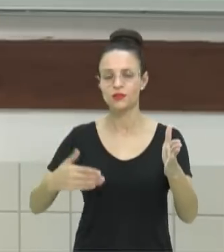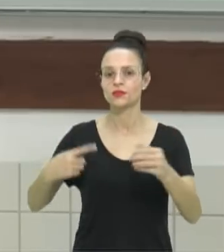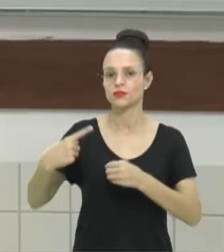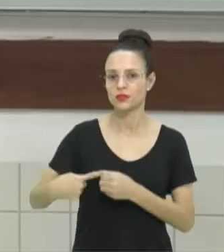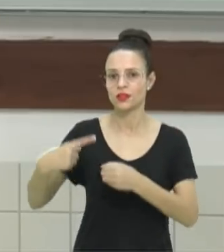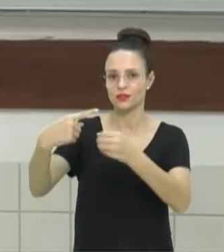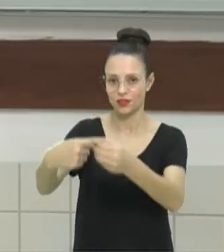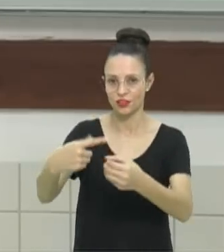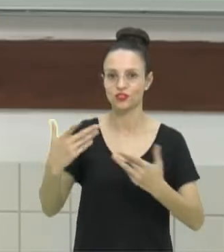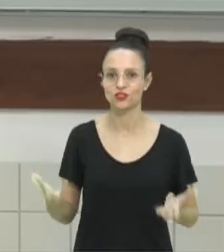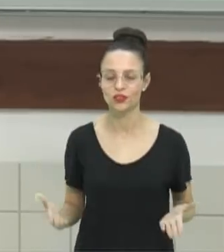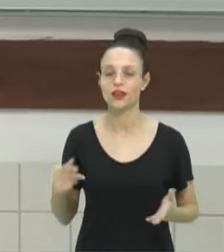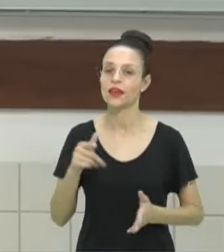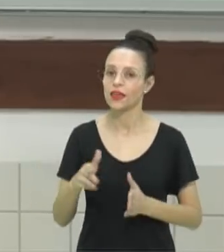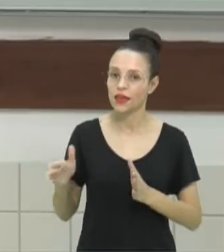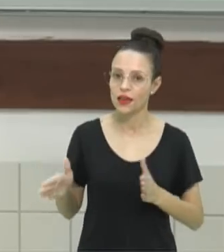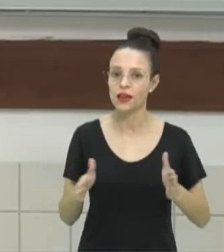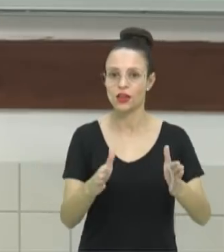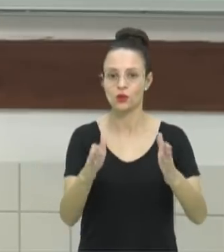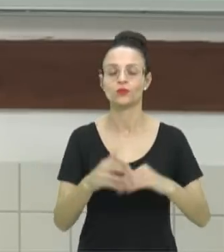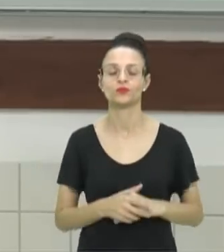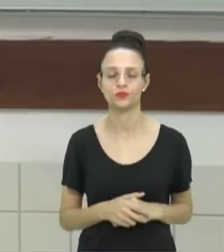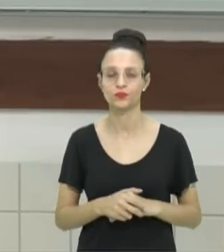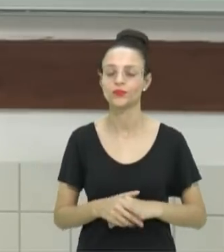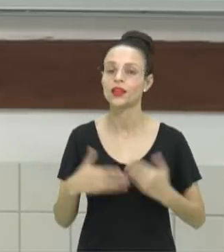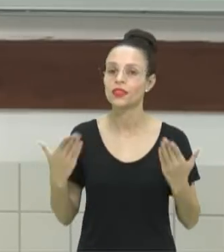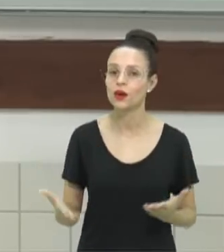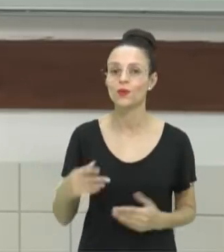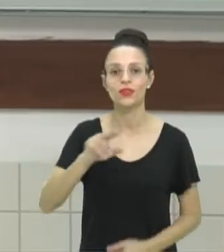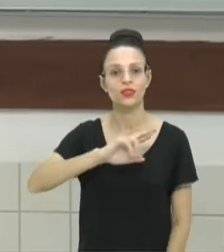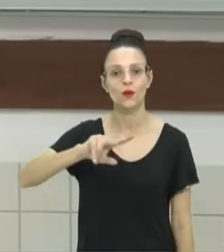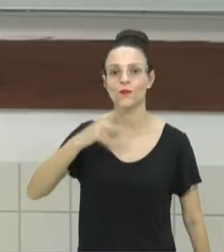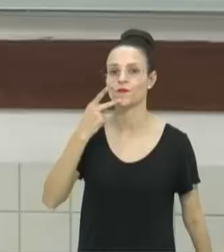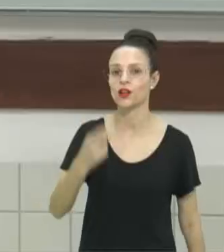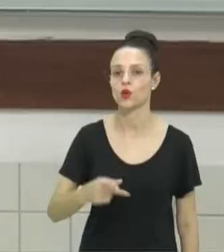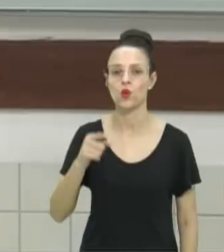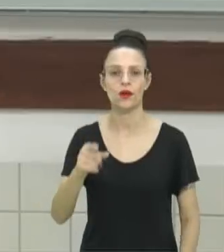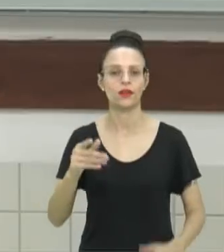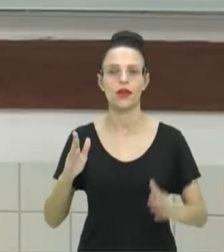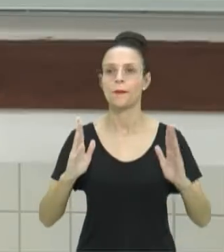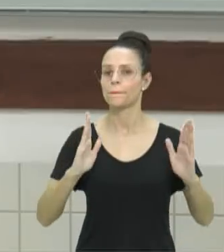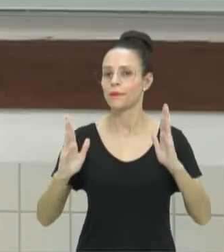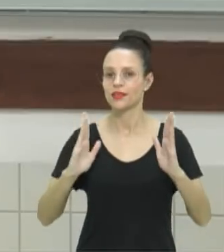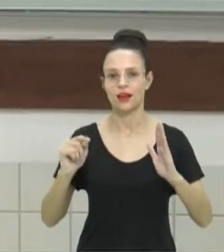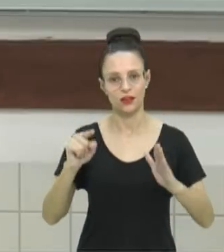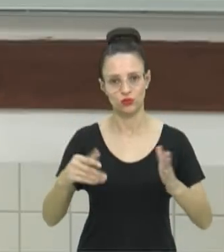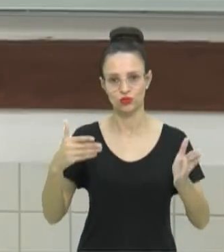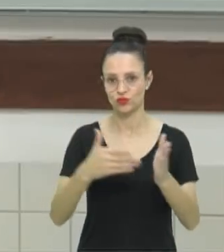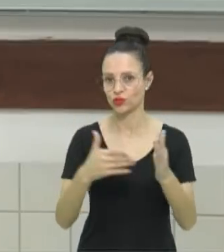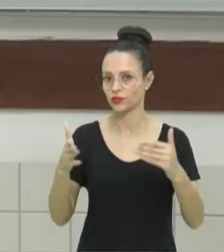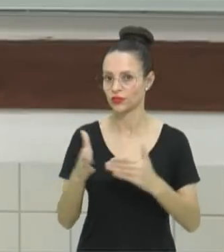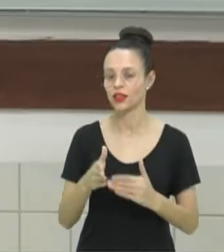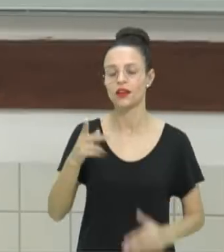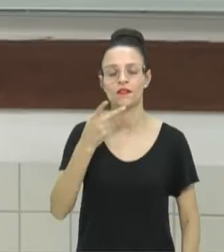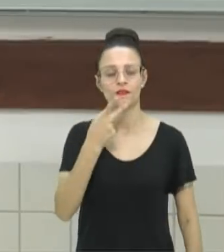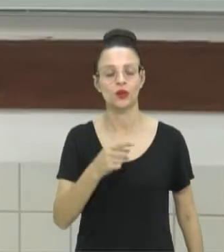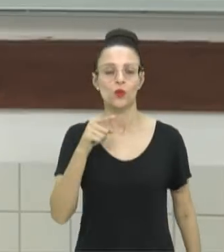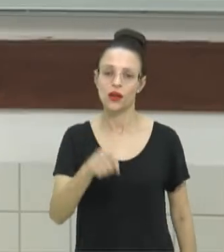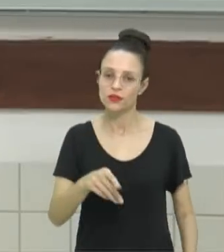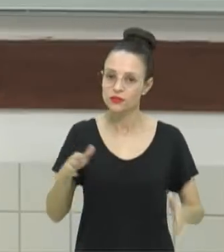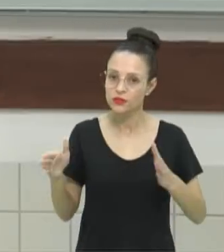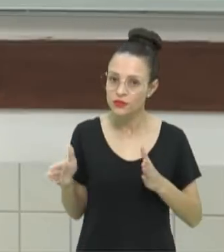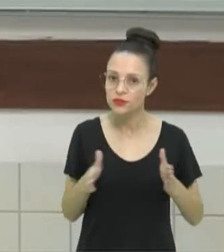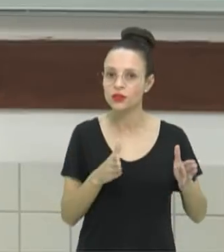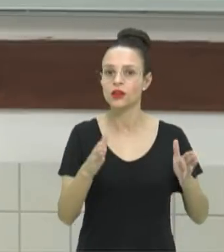olha, o rio, esse rio faz fronteira. Ele não disse no pedaço da fronteira. Ele disse ali que este